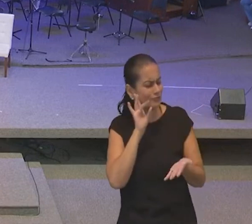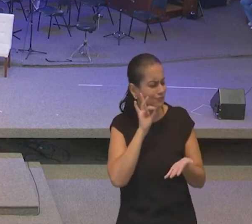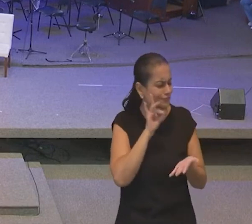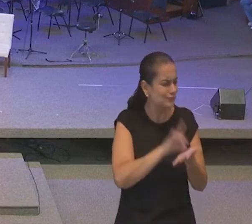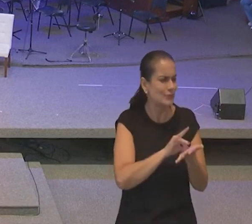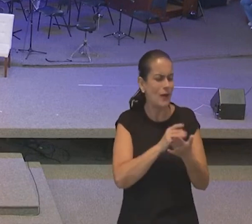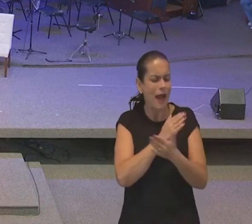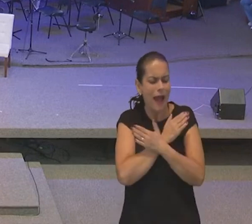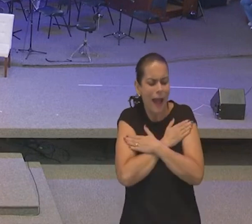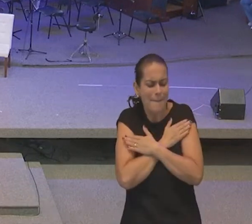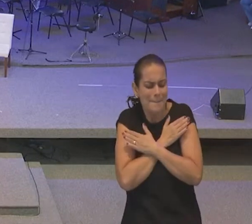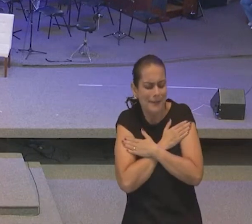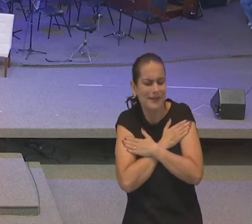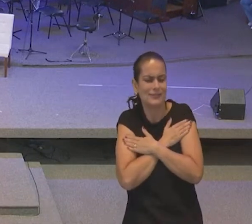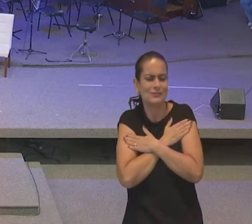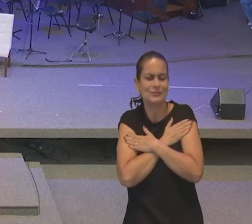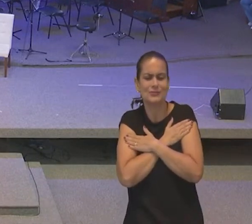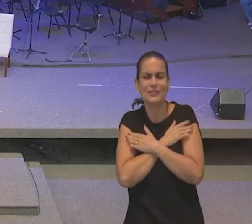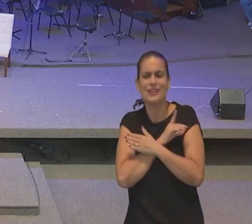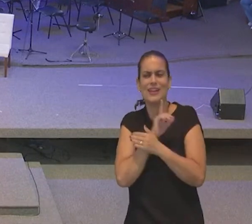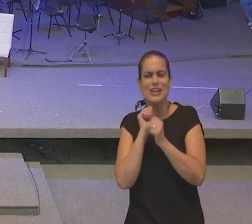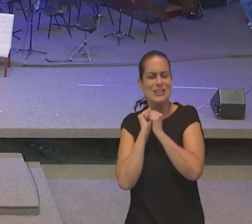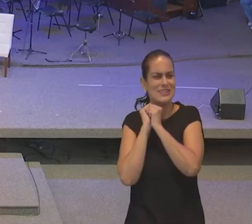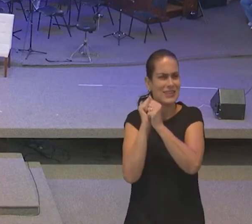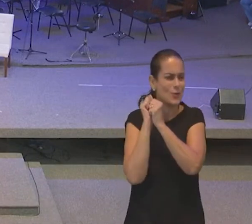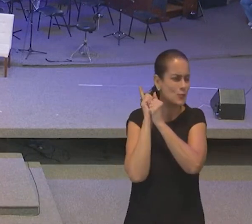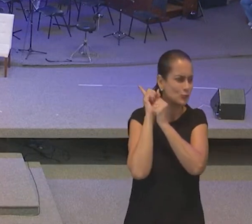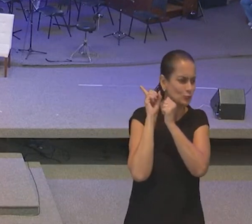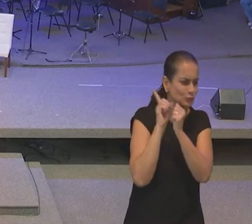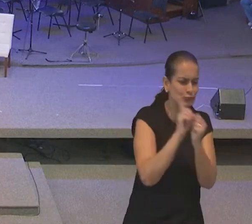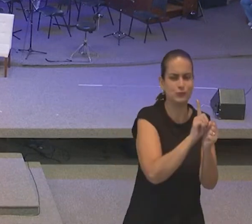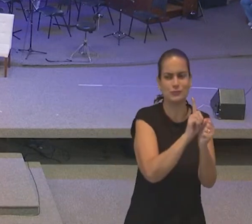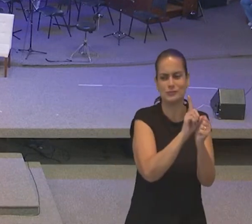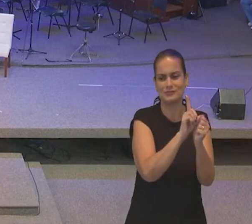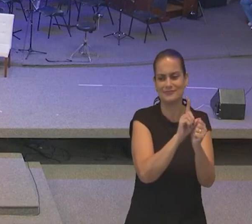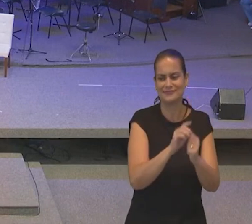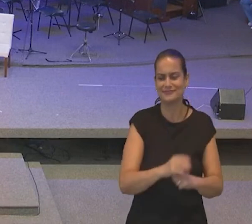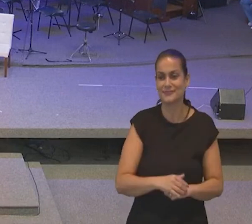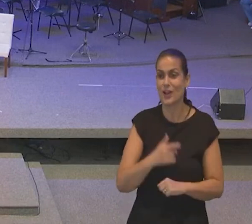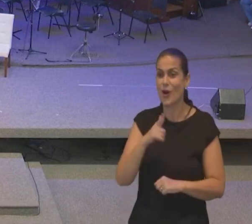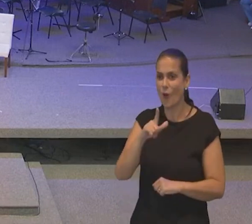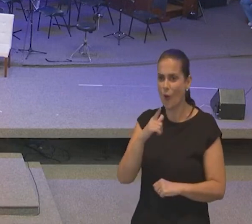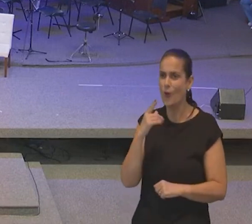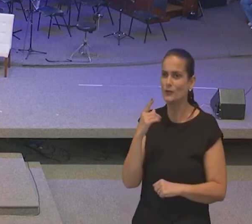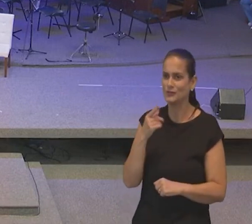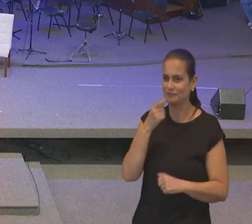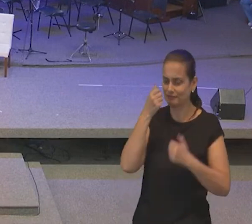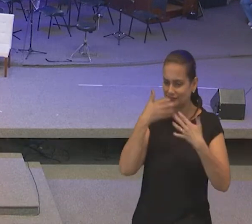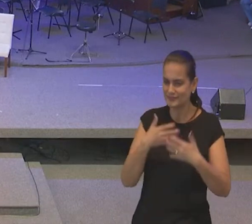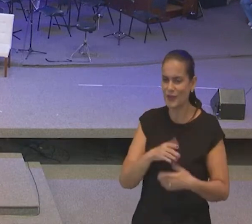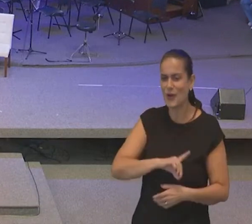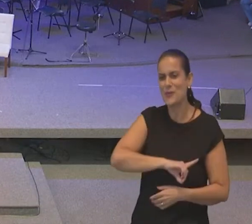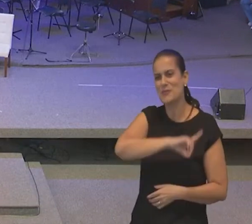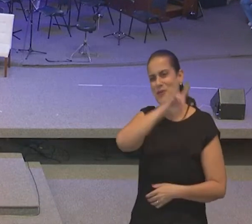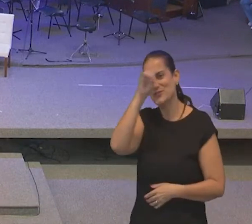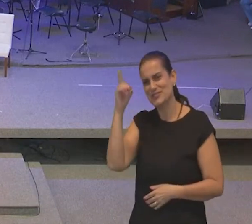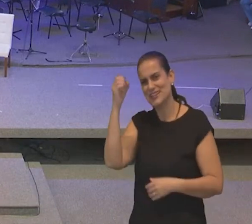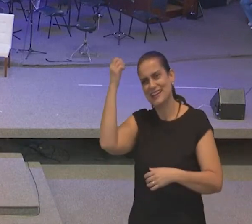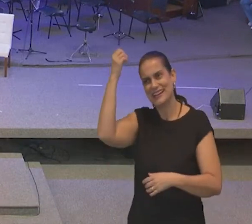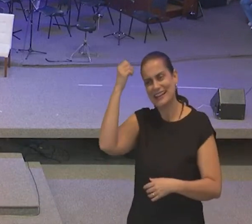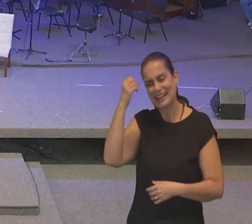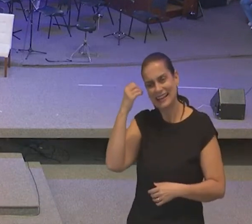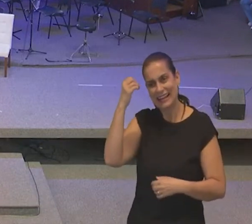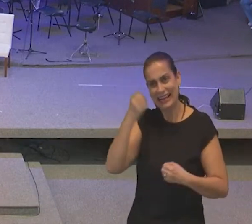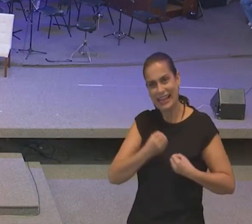Um abraço e fica com Deus. Bom dia, pastor Dário, tudo bem? Graça e paz,